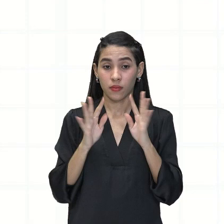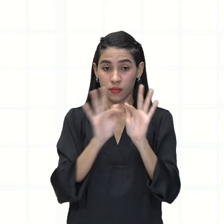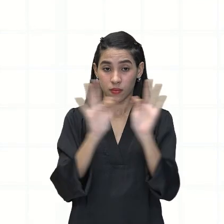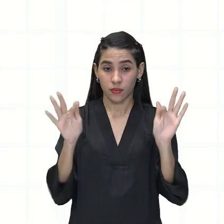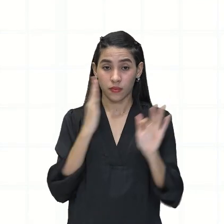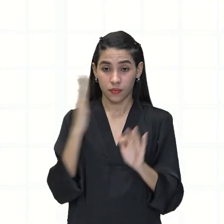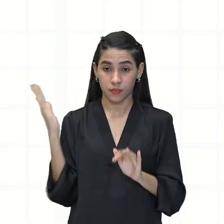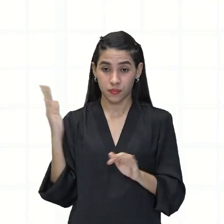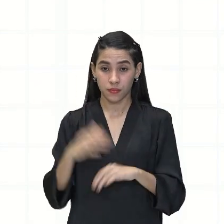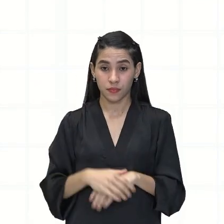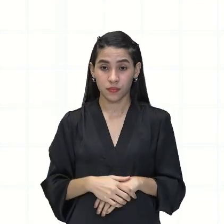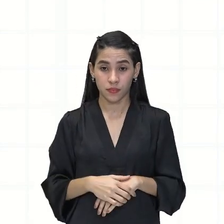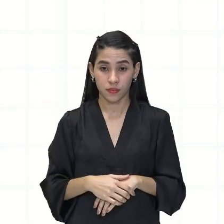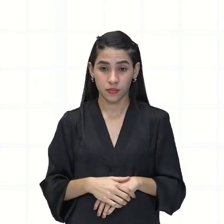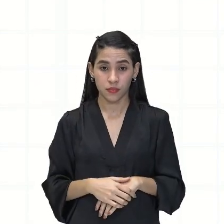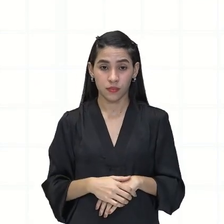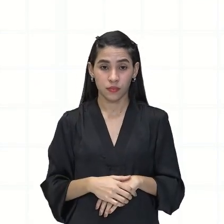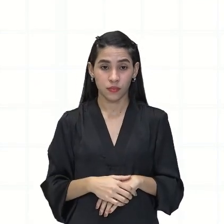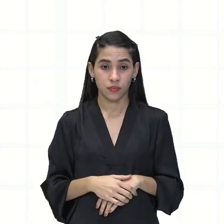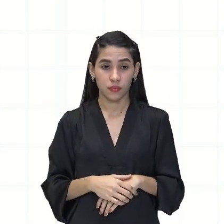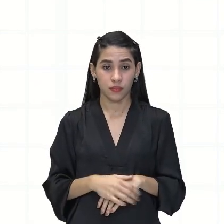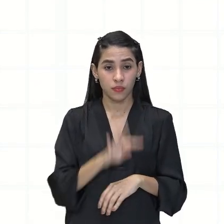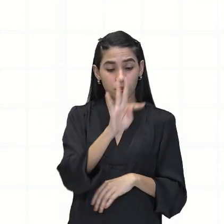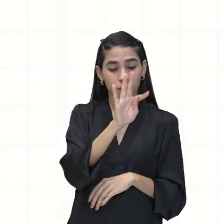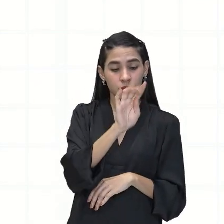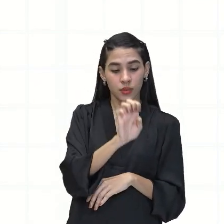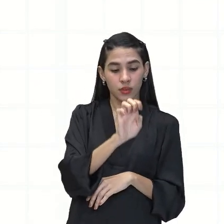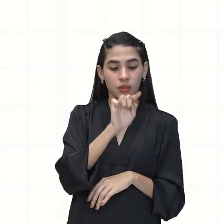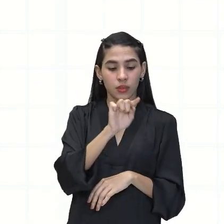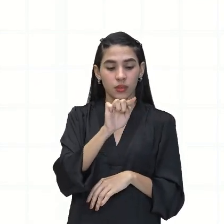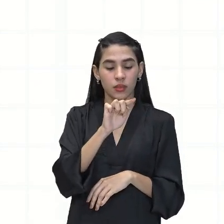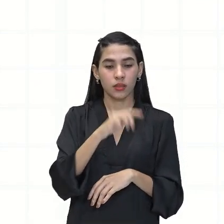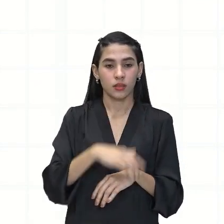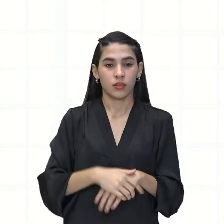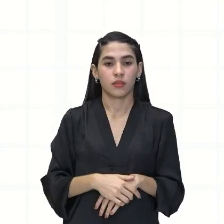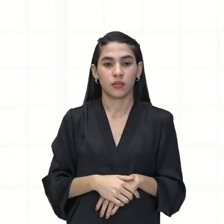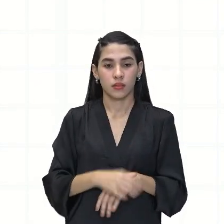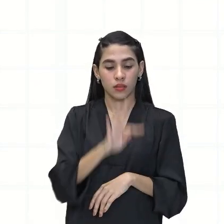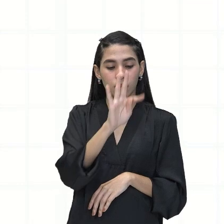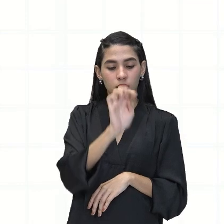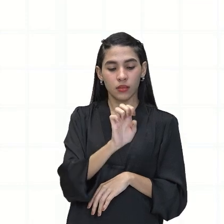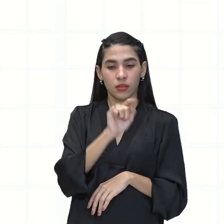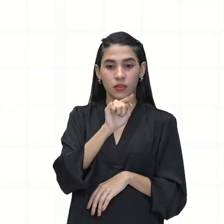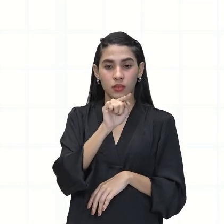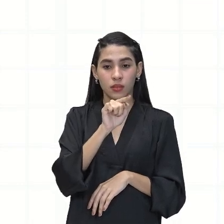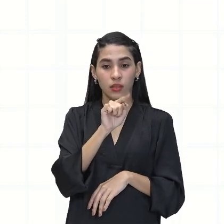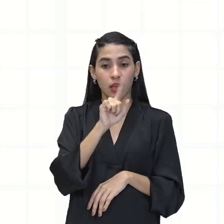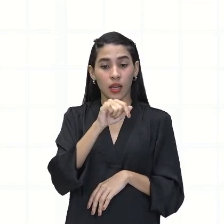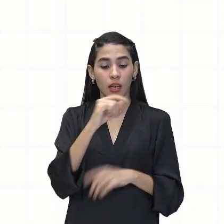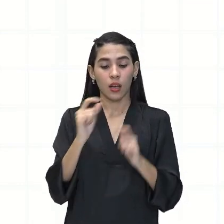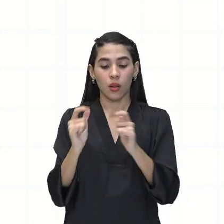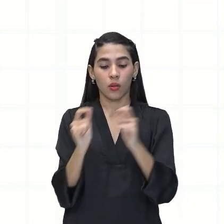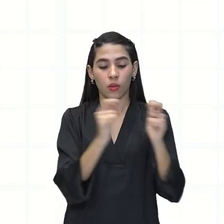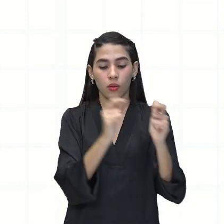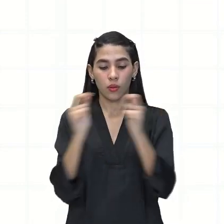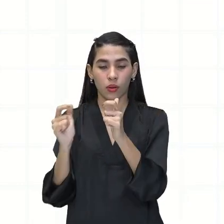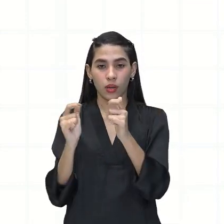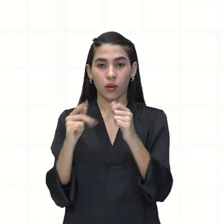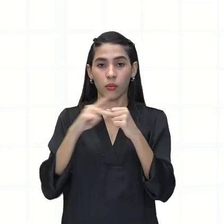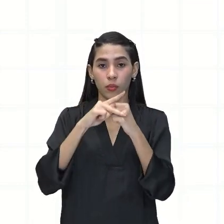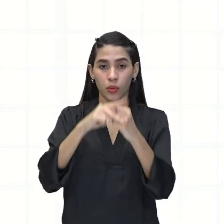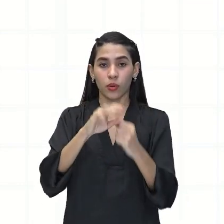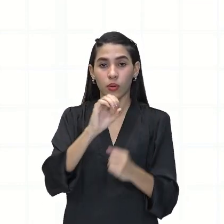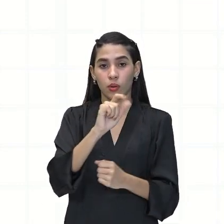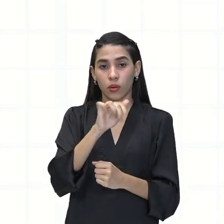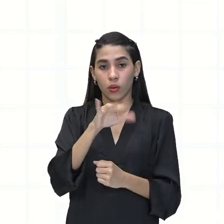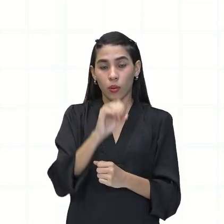o nosso pronome, porque a gente está falando de colocação pronominal, estamos falando do posicionamento que o pronome oblíquo